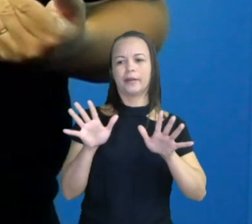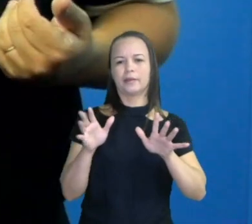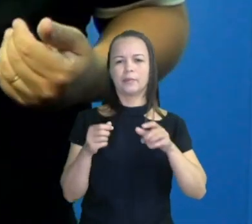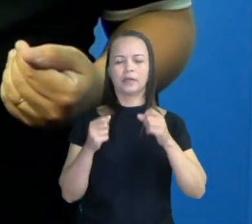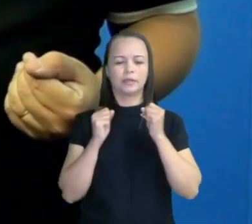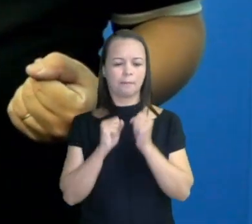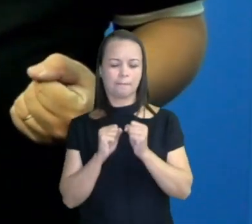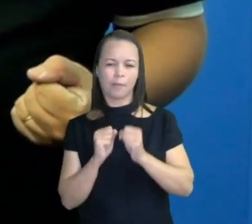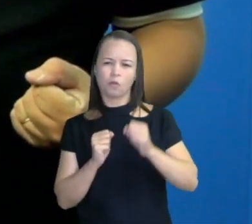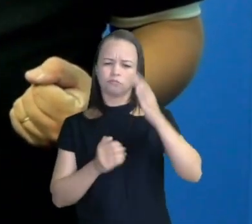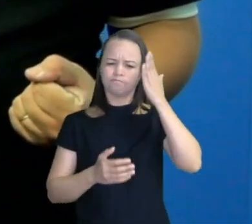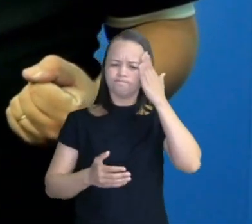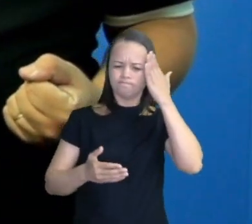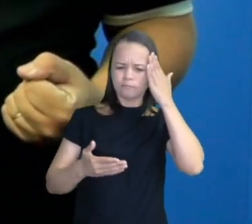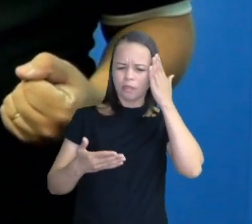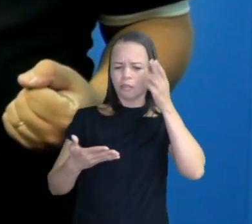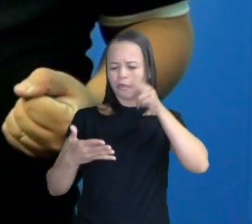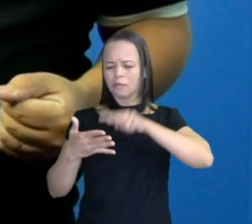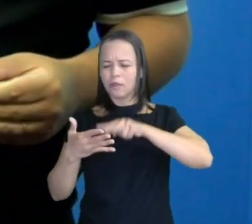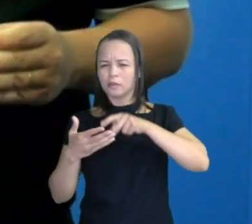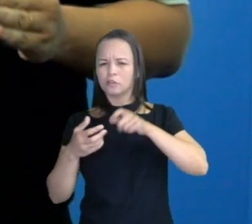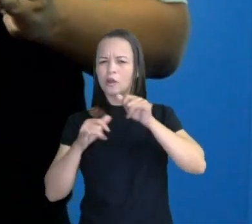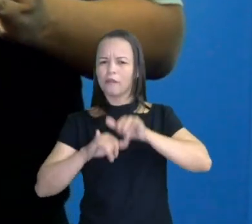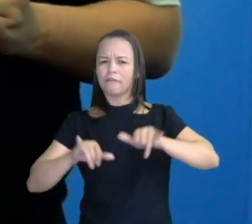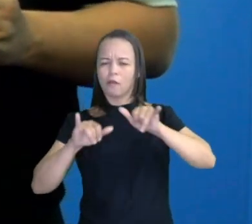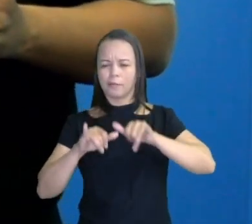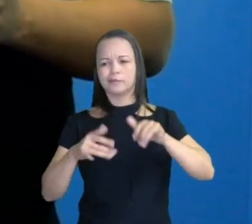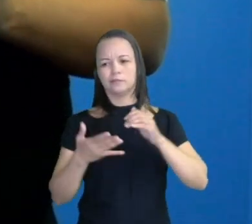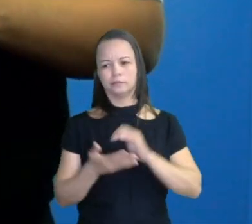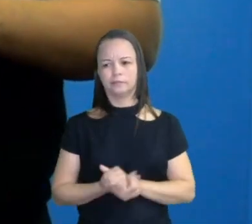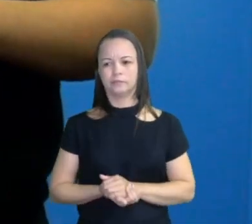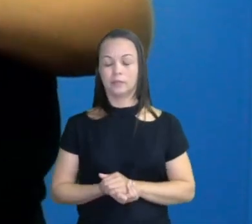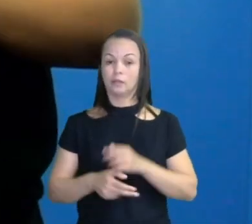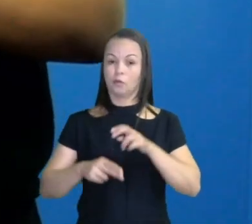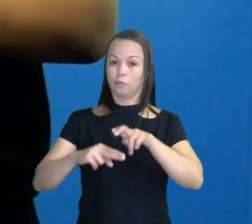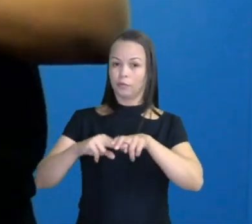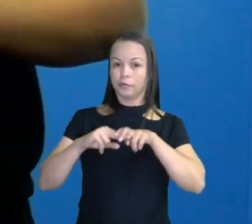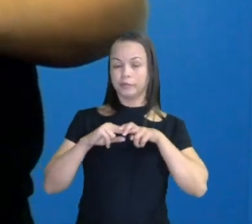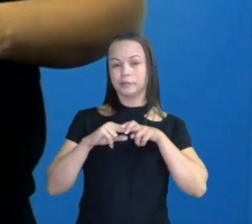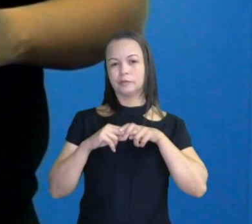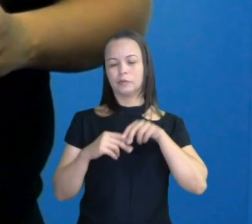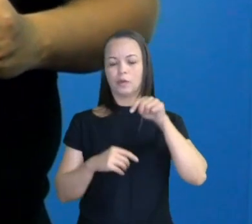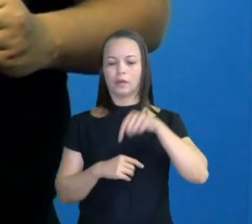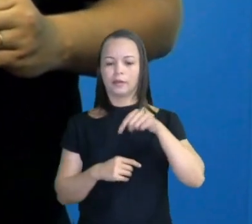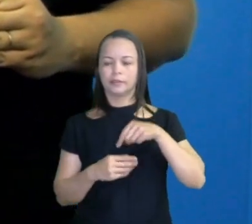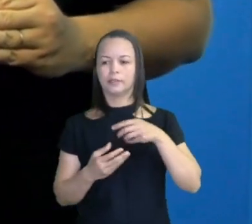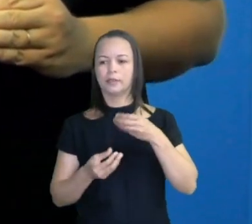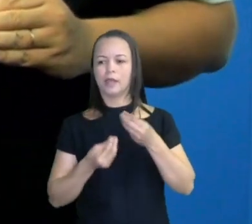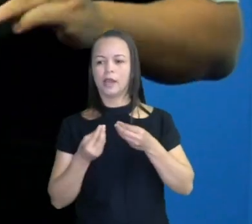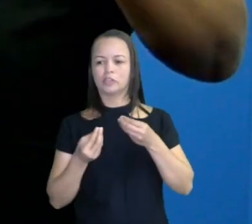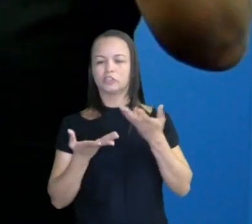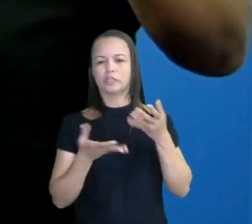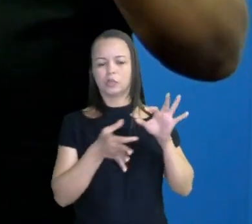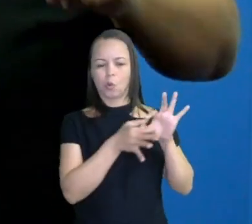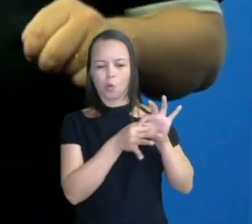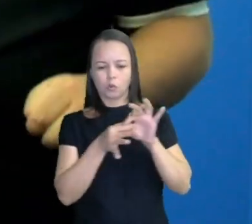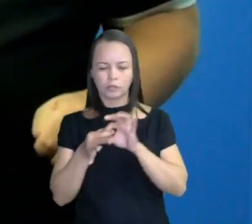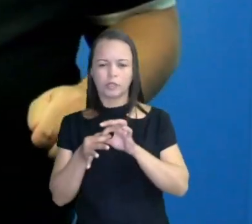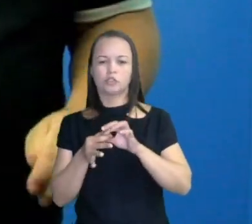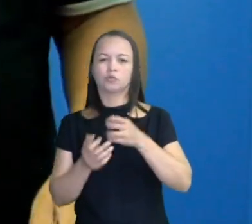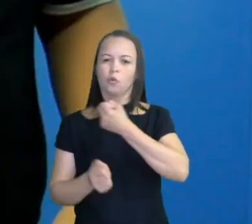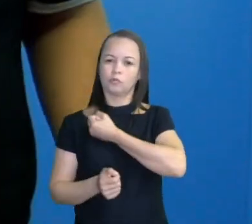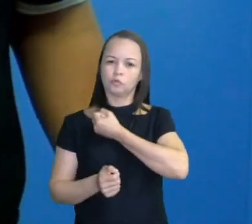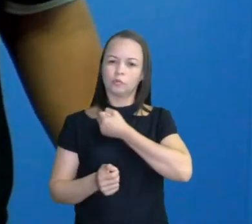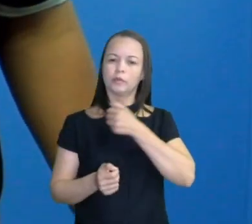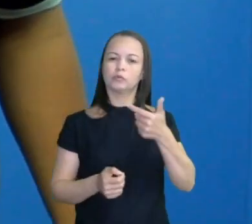e absorver essa informação. Tá certo? Por isso que aqui a gente ranqueou o contexto como número 2.